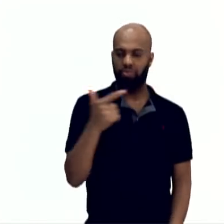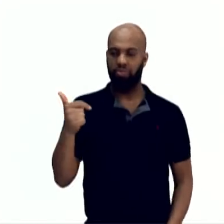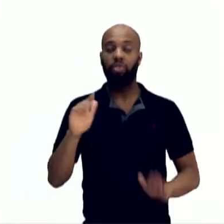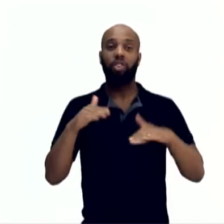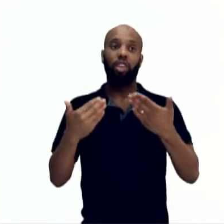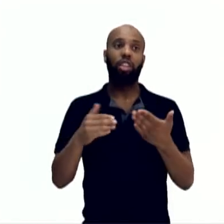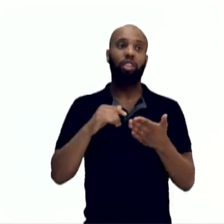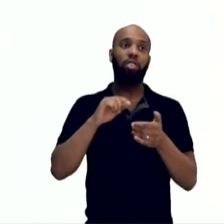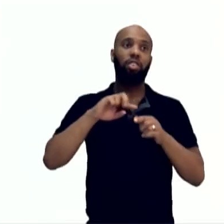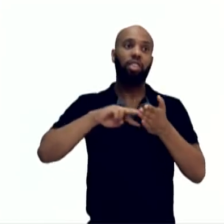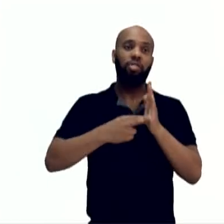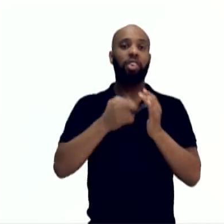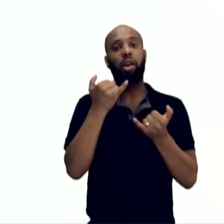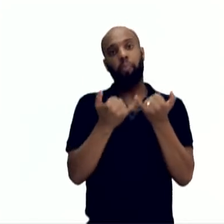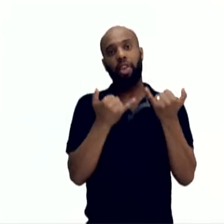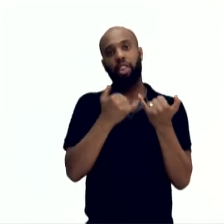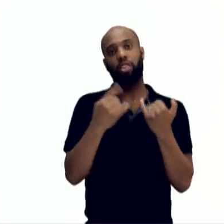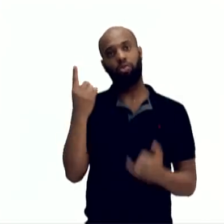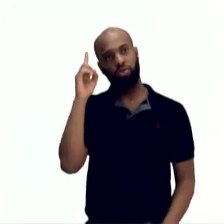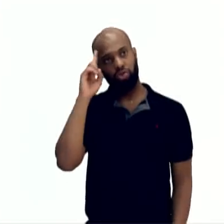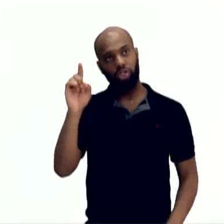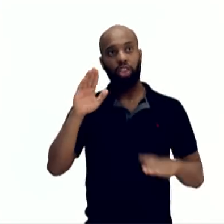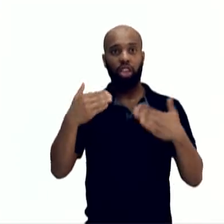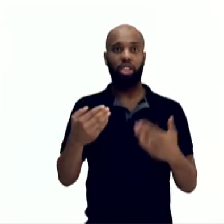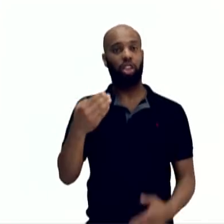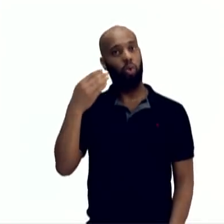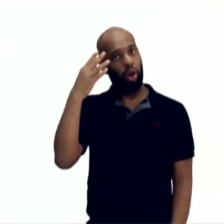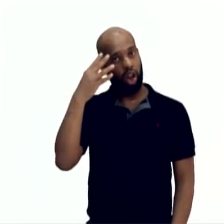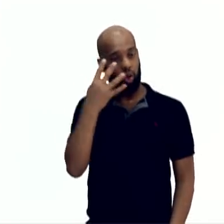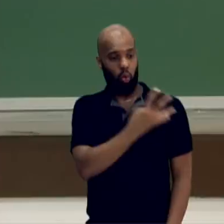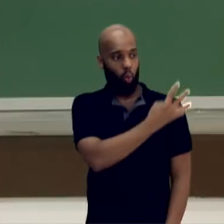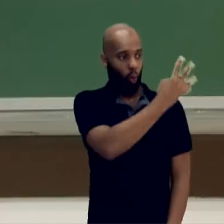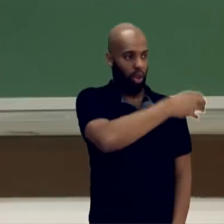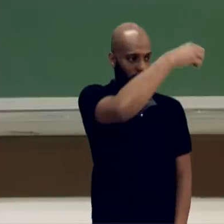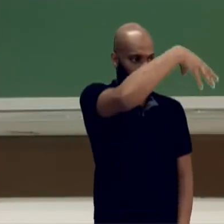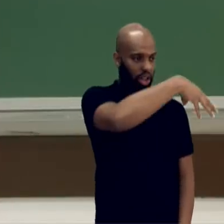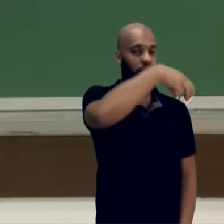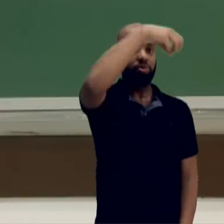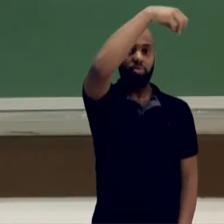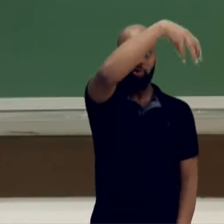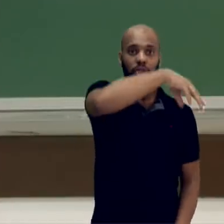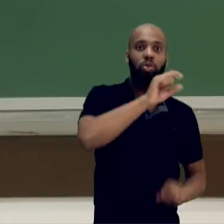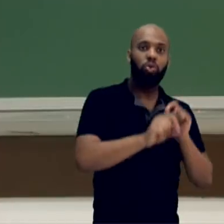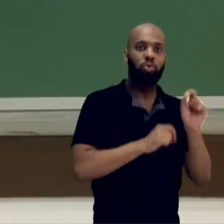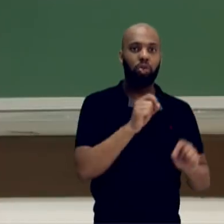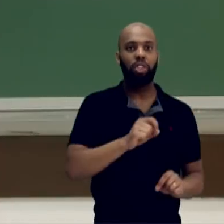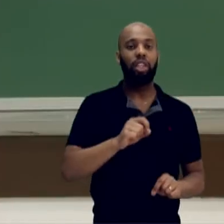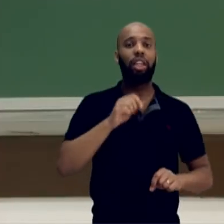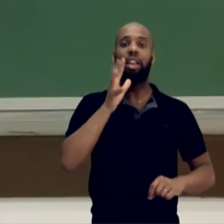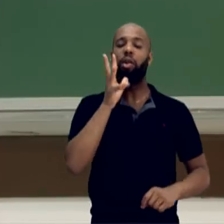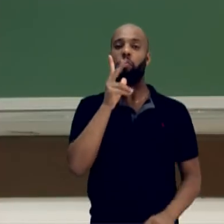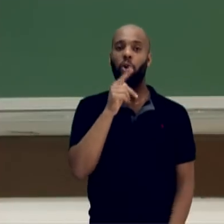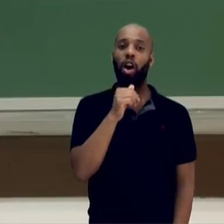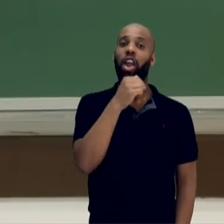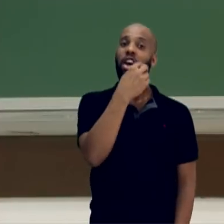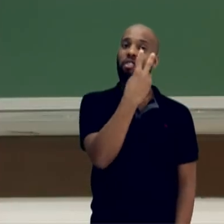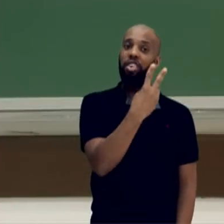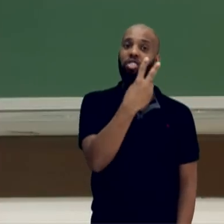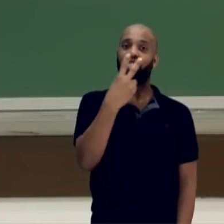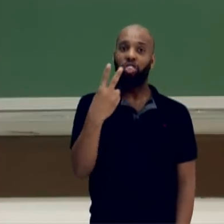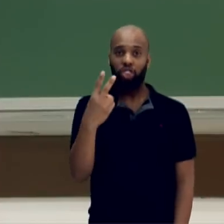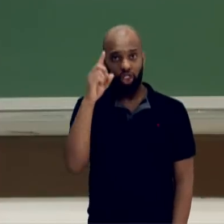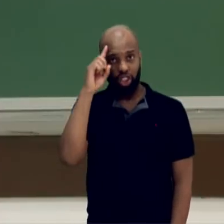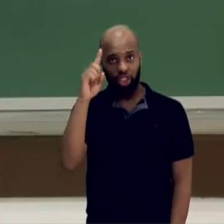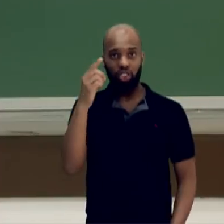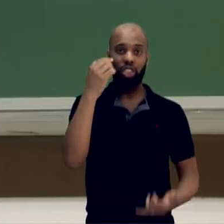dia. Então, a quarta lâmpada acenderá a cada 22 dias e